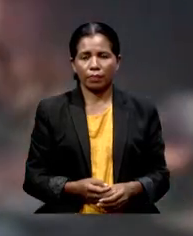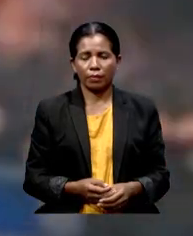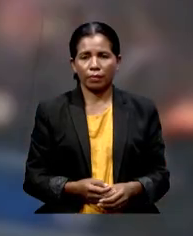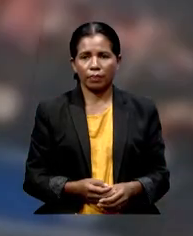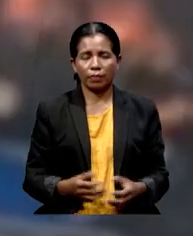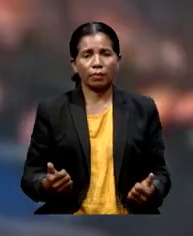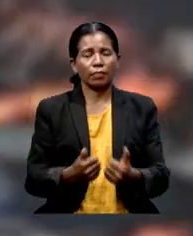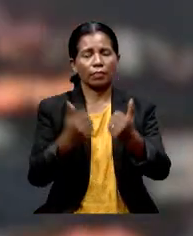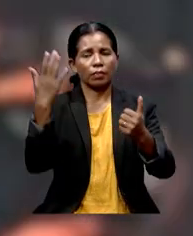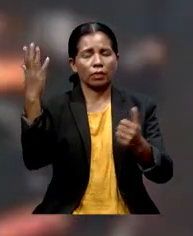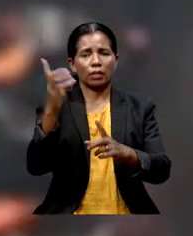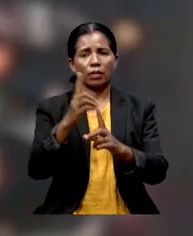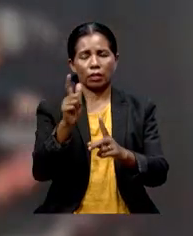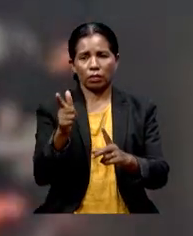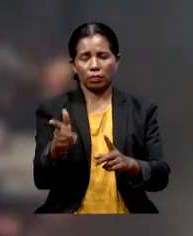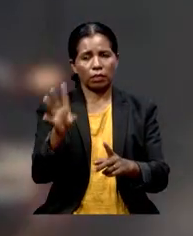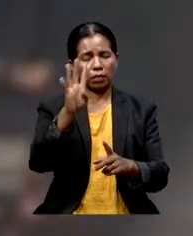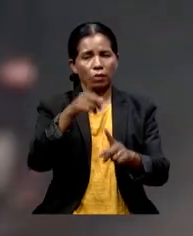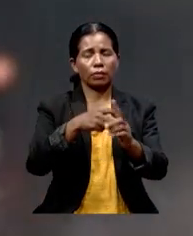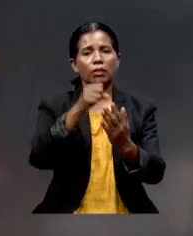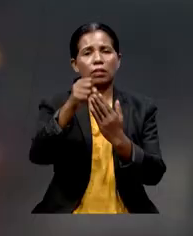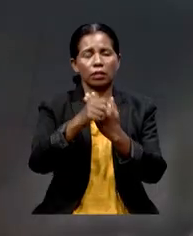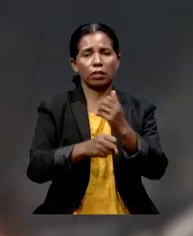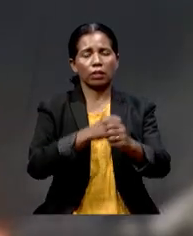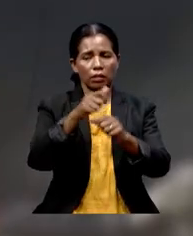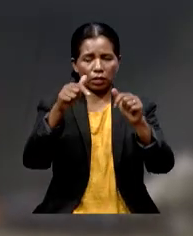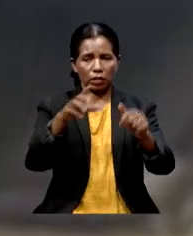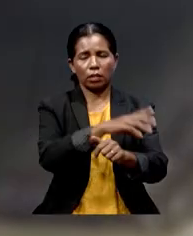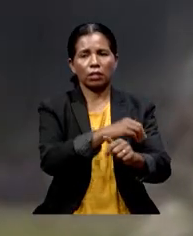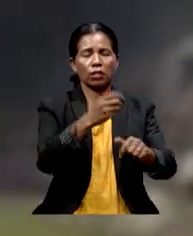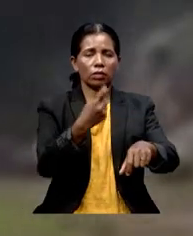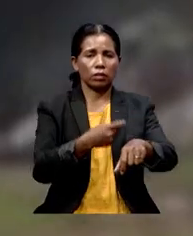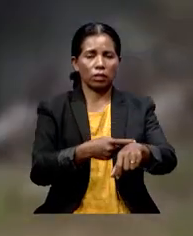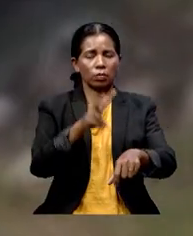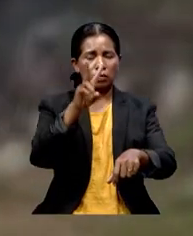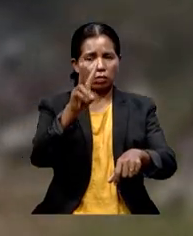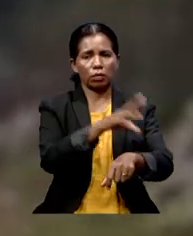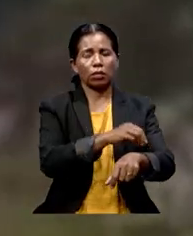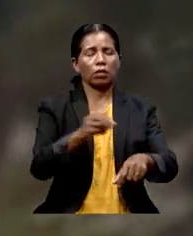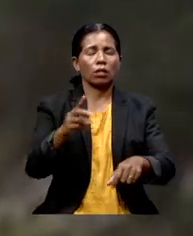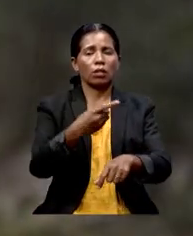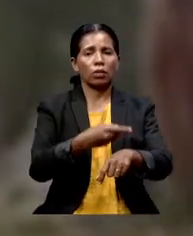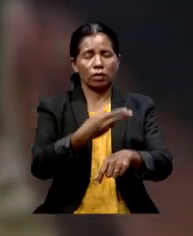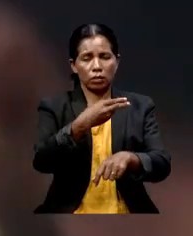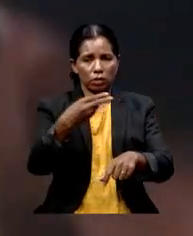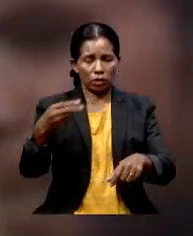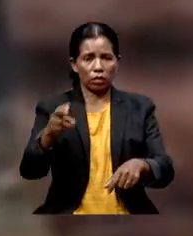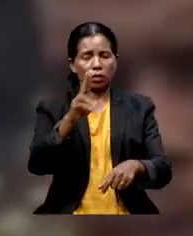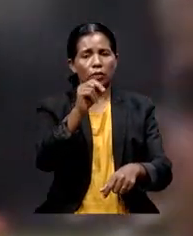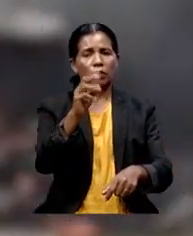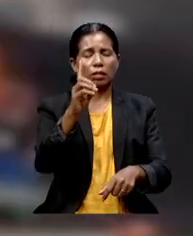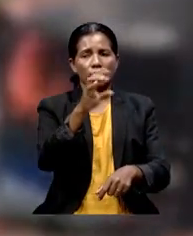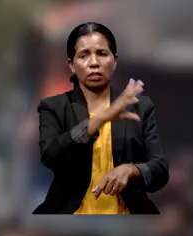Acidente ne acontece e aloran Ronulu Resinhat fulan setembro tinane, mais ou menos tukurua Hobalon, oras Indonesia, e a Oembit